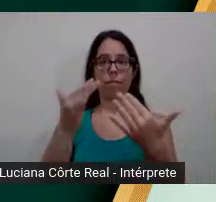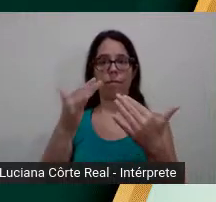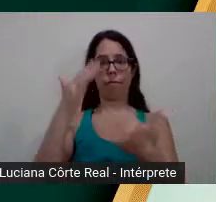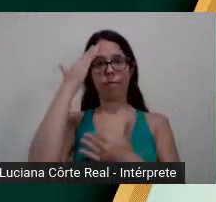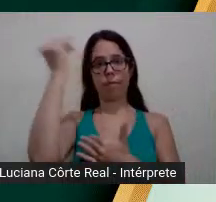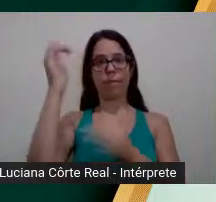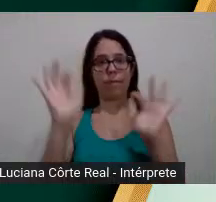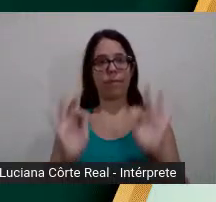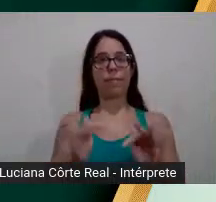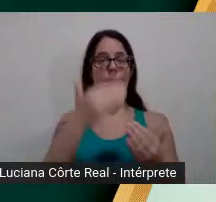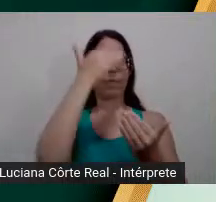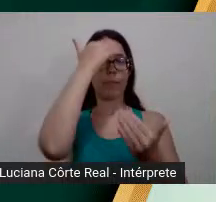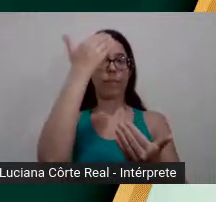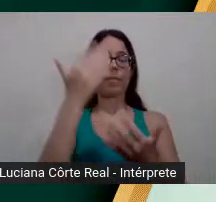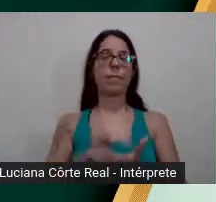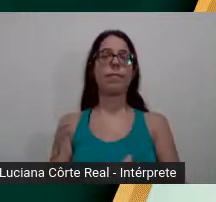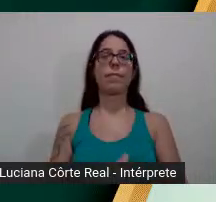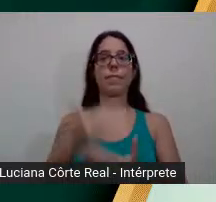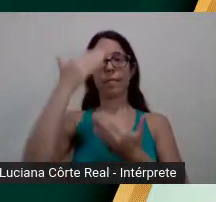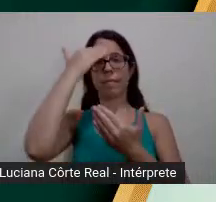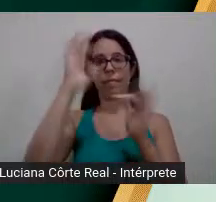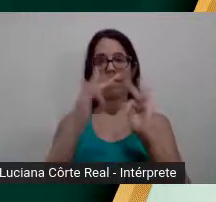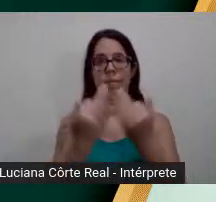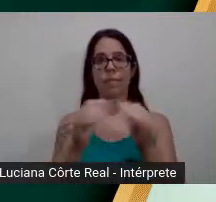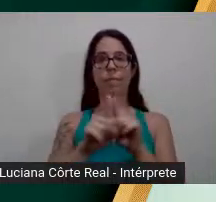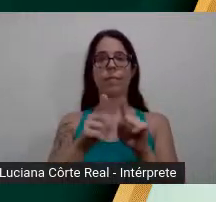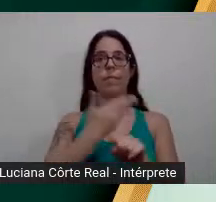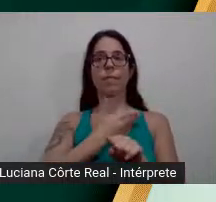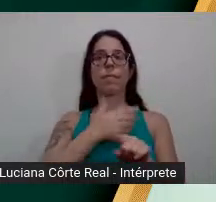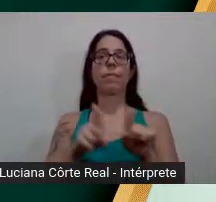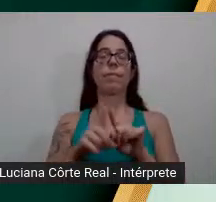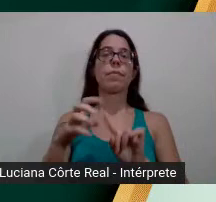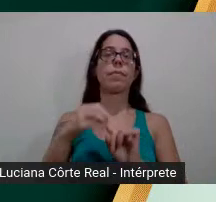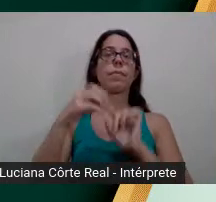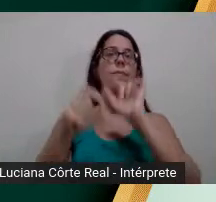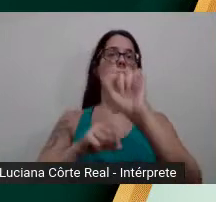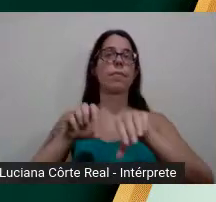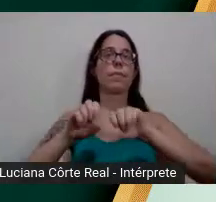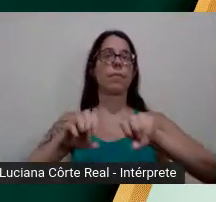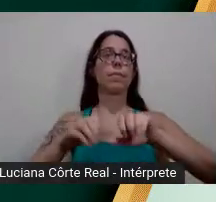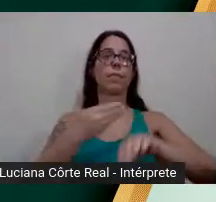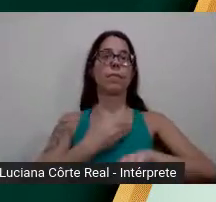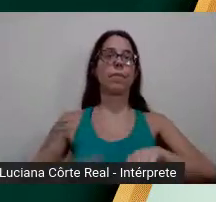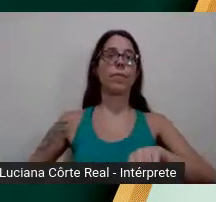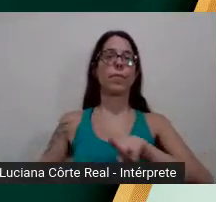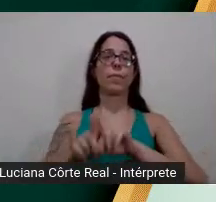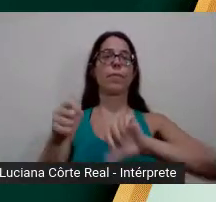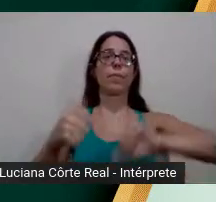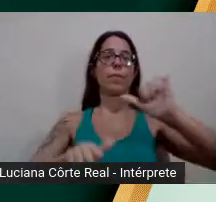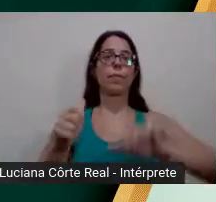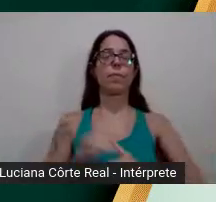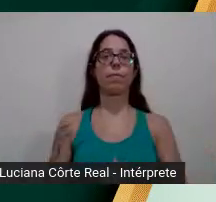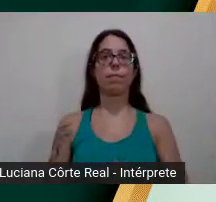Obrigada, agradeço a minha família, aos amigos e principalmente à educação pública e de qualidade.